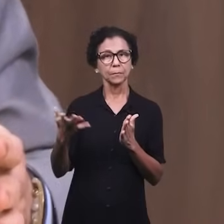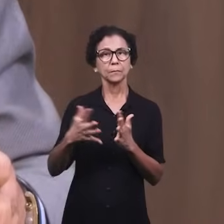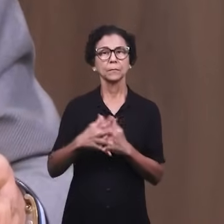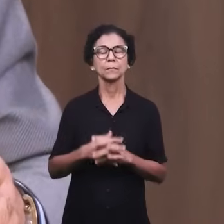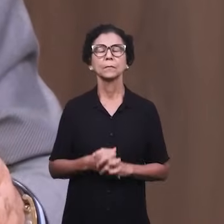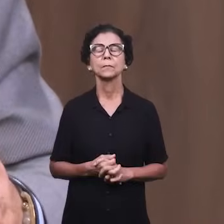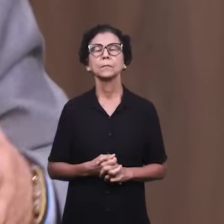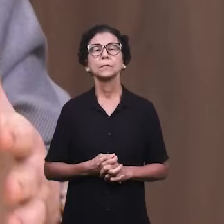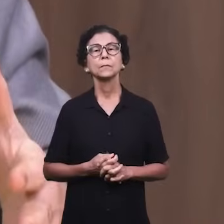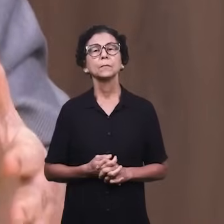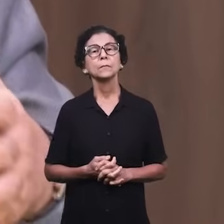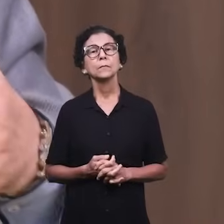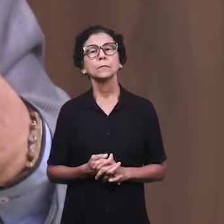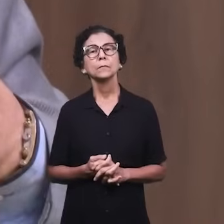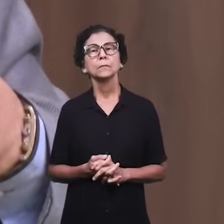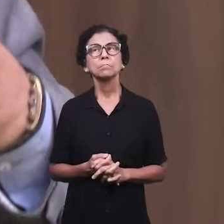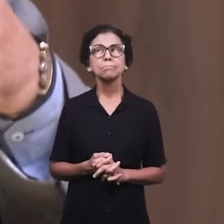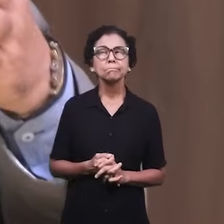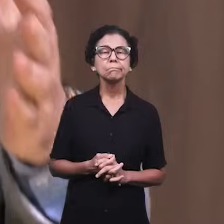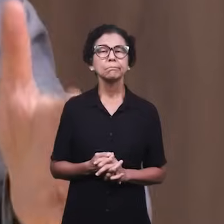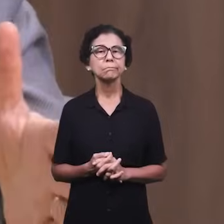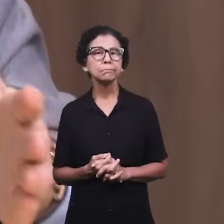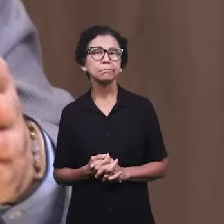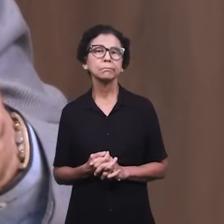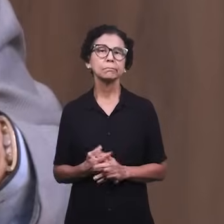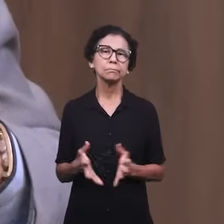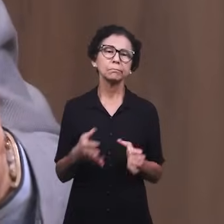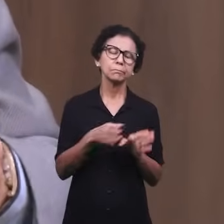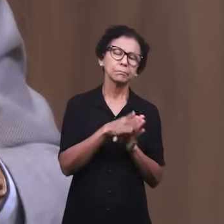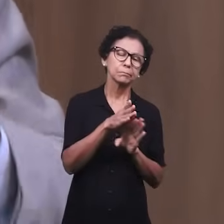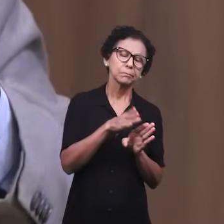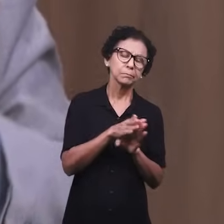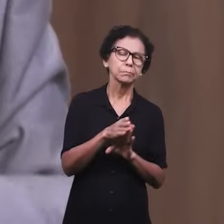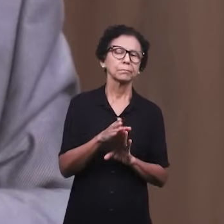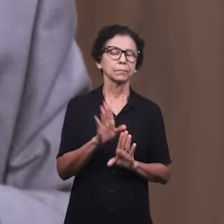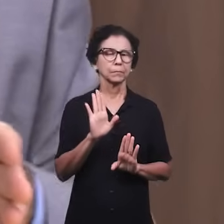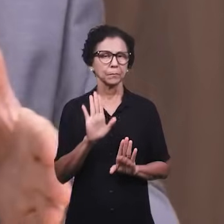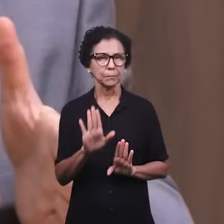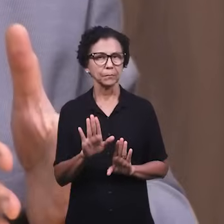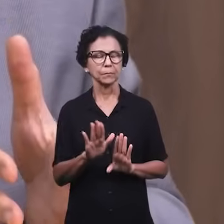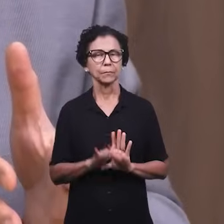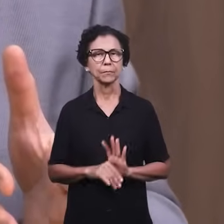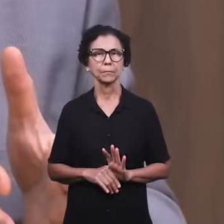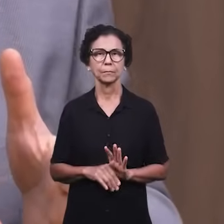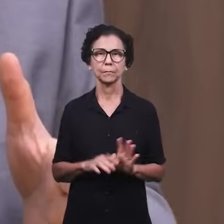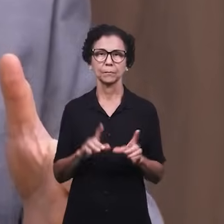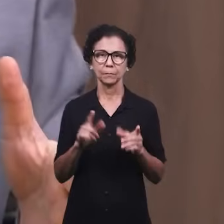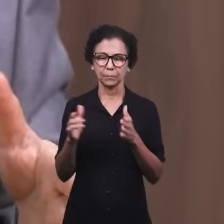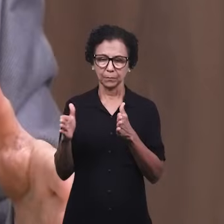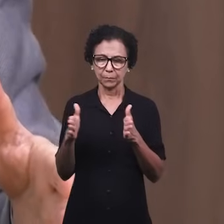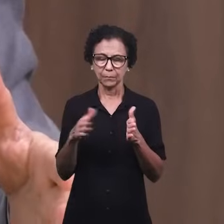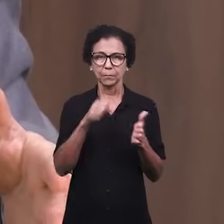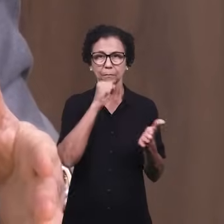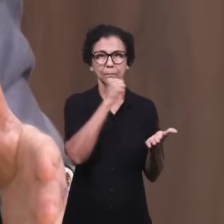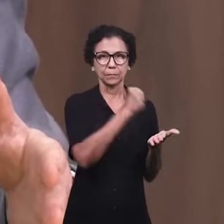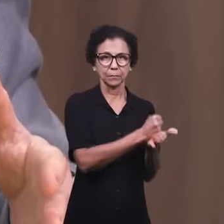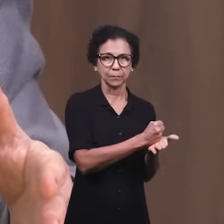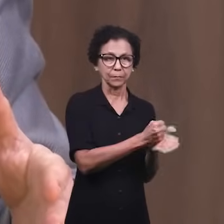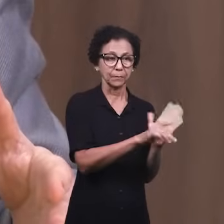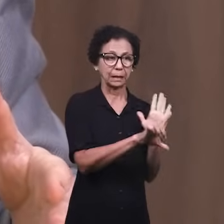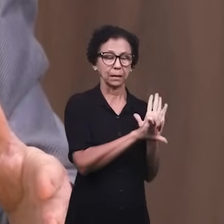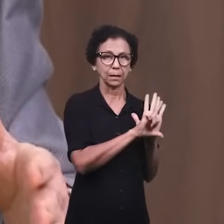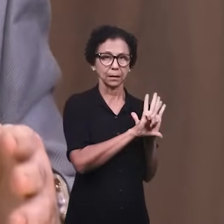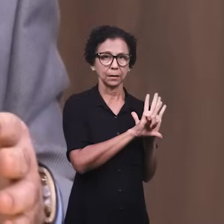palavra como base até para orientar para dirigir nesse sentido então nós vemos o seguinte nós temos período do velho testamento período